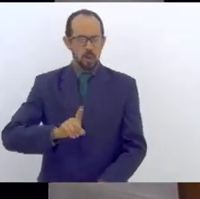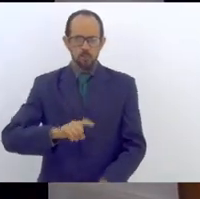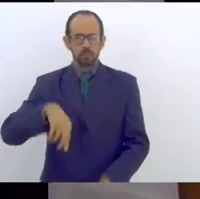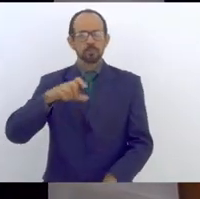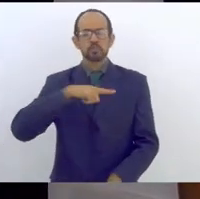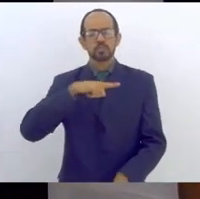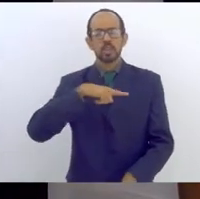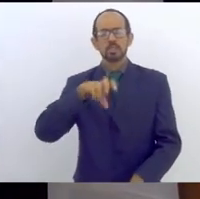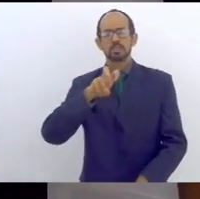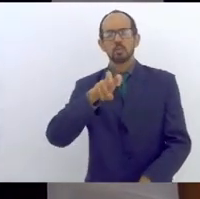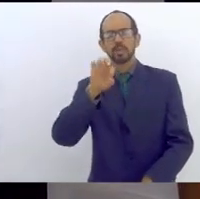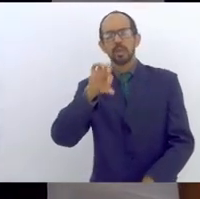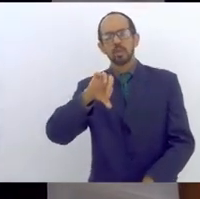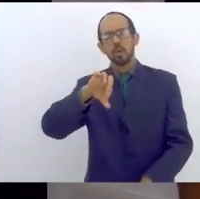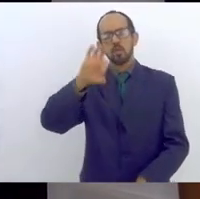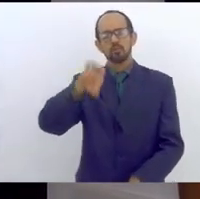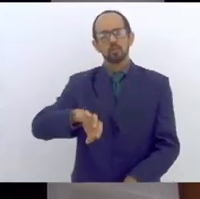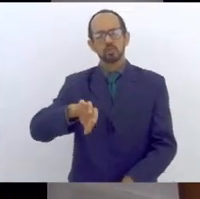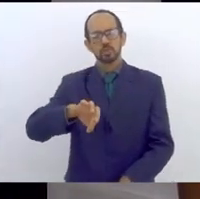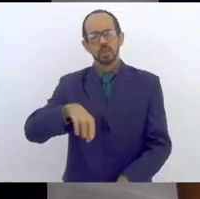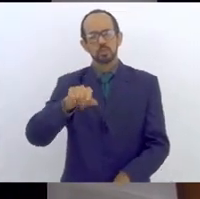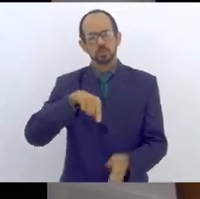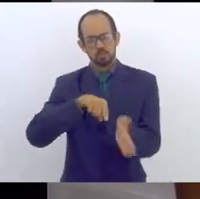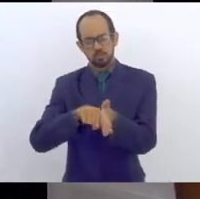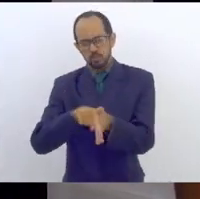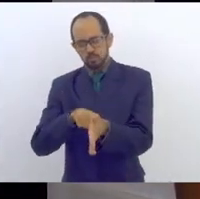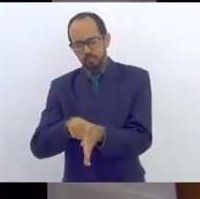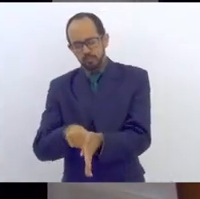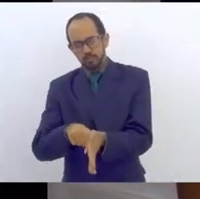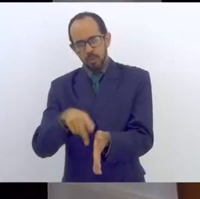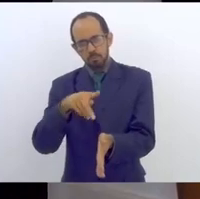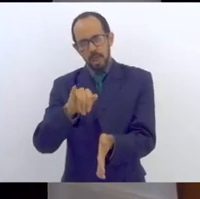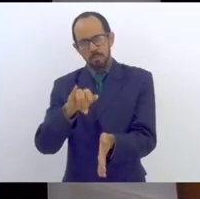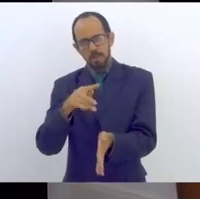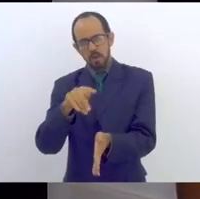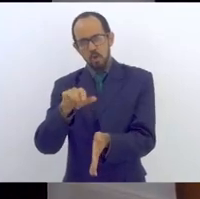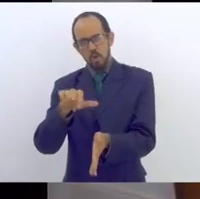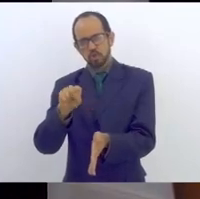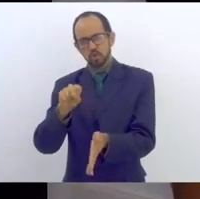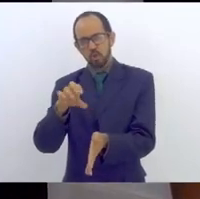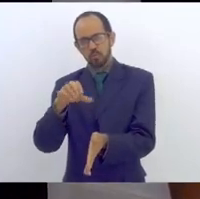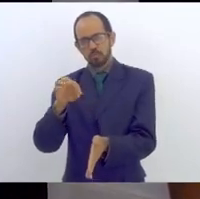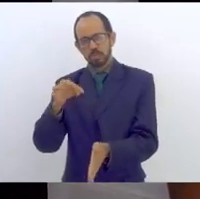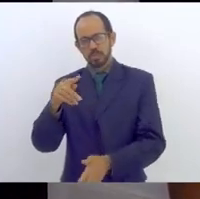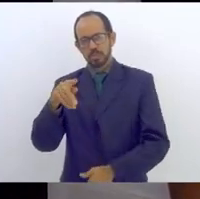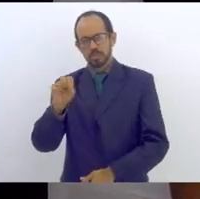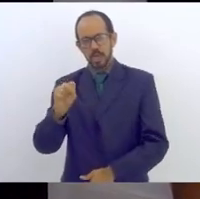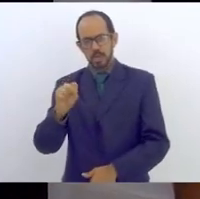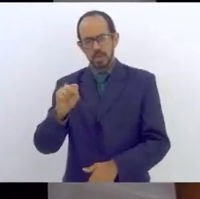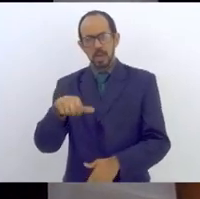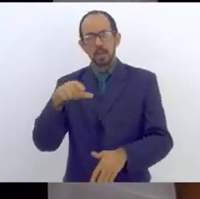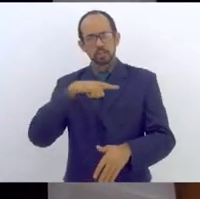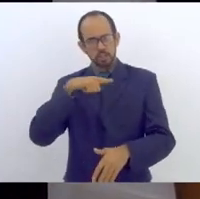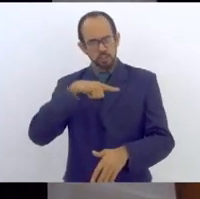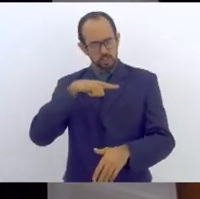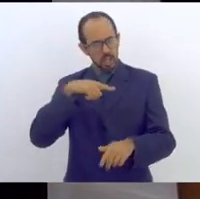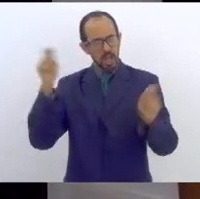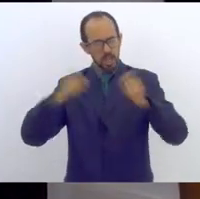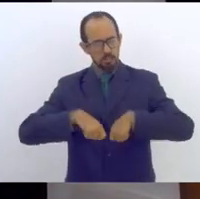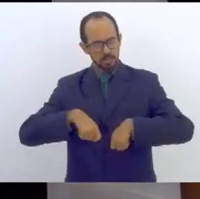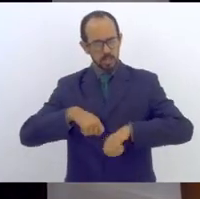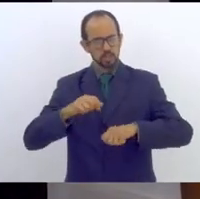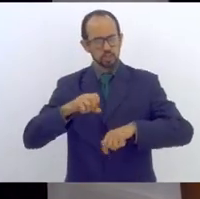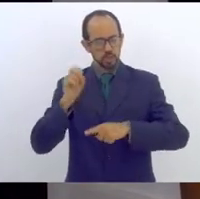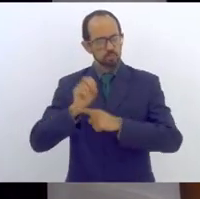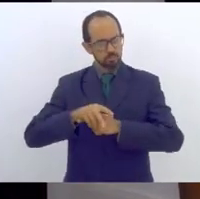No momento de peritos papiloscopistas nas vagas existentes Então tem um astro para gente subir sendo que